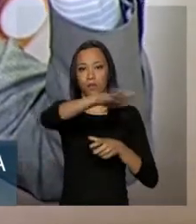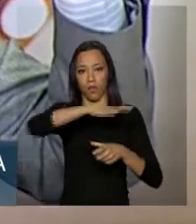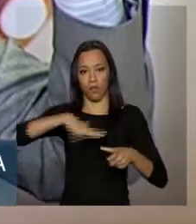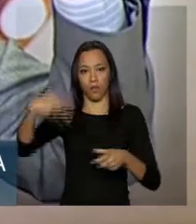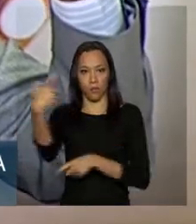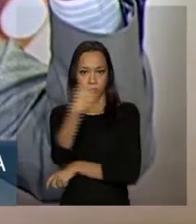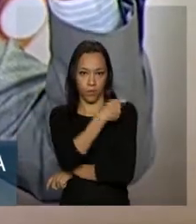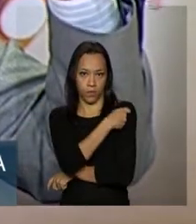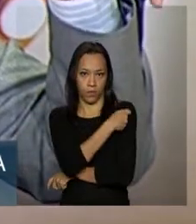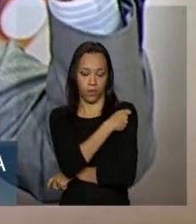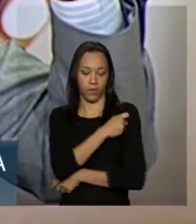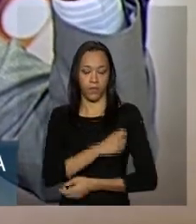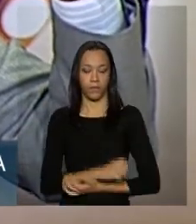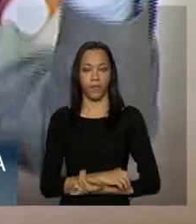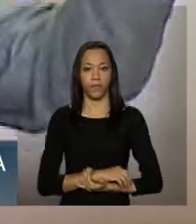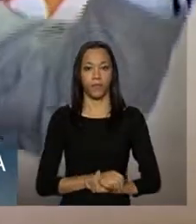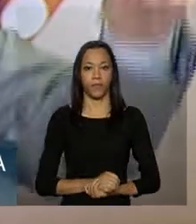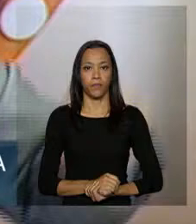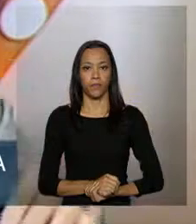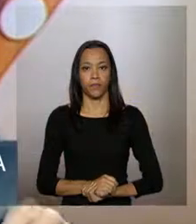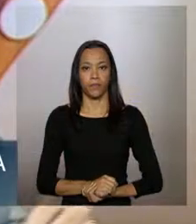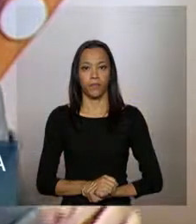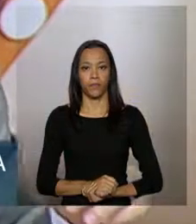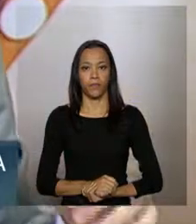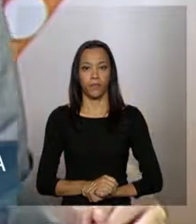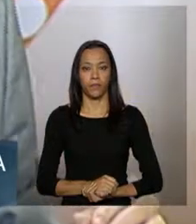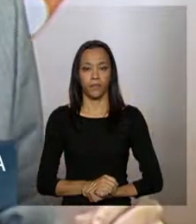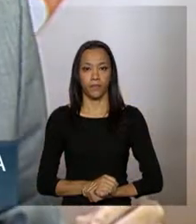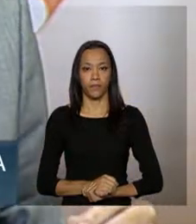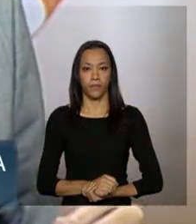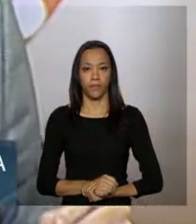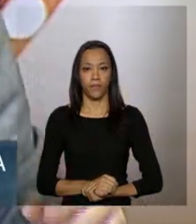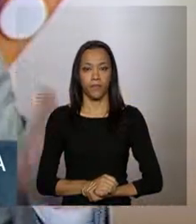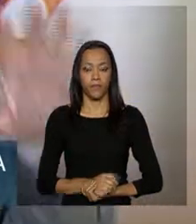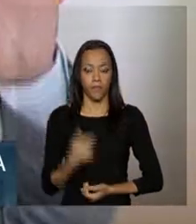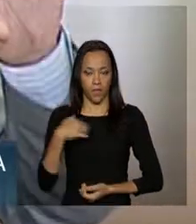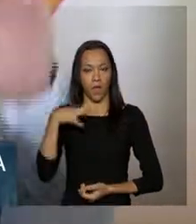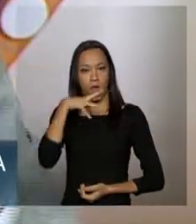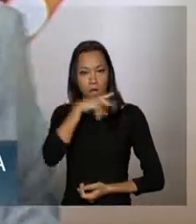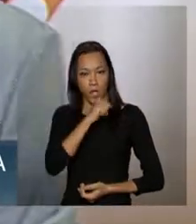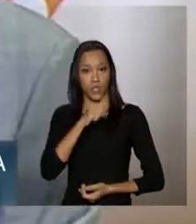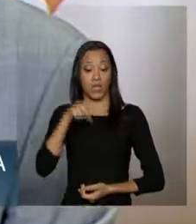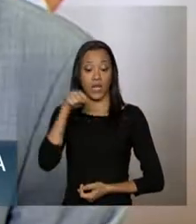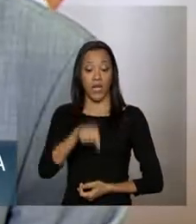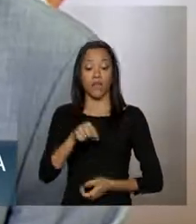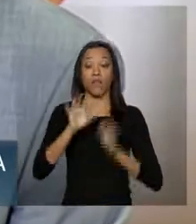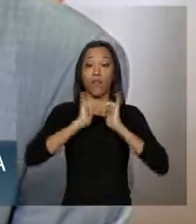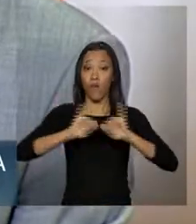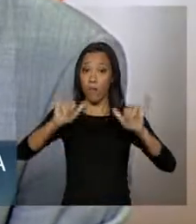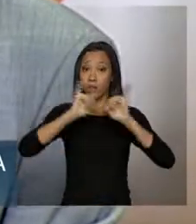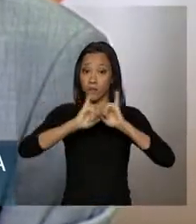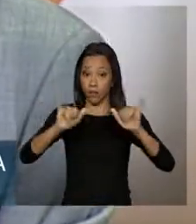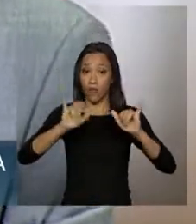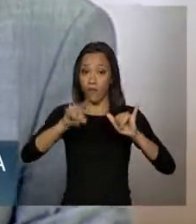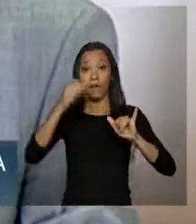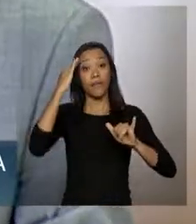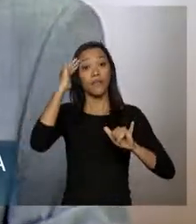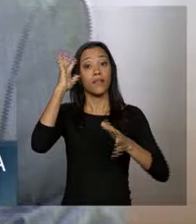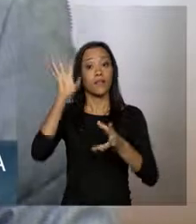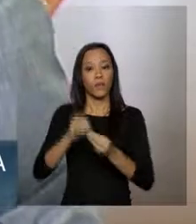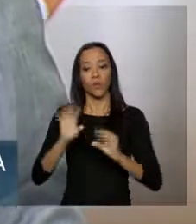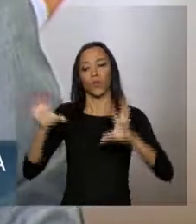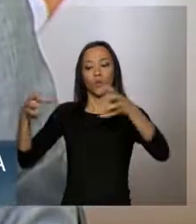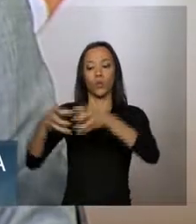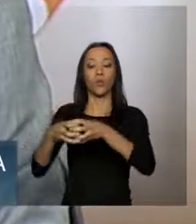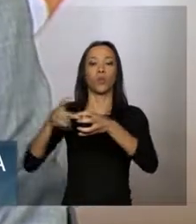o que faz ano a ano. Não, é esse aqui mesmo. Não, pode ser esse mesmo. Acho que essa informação nos ajuda bem a compreender. Olha, nos idosos